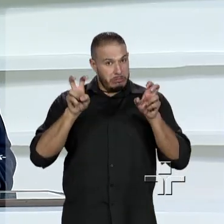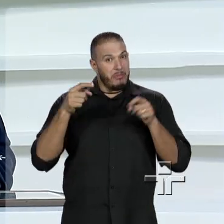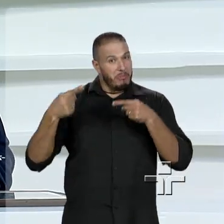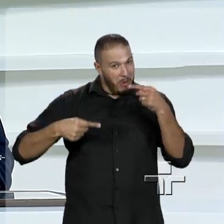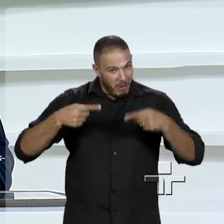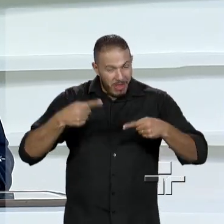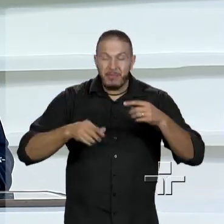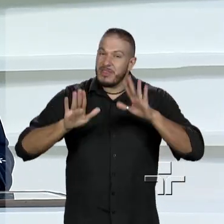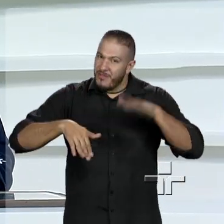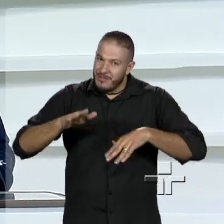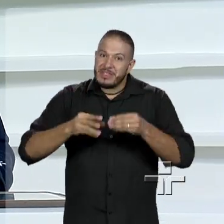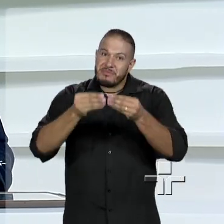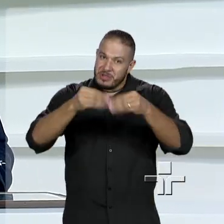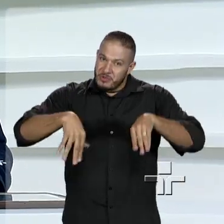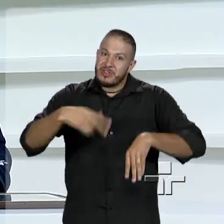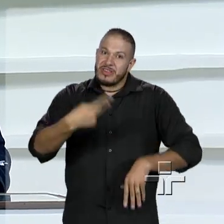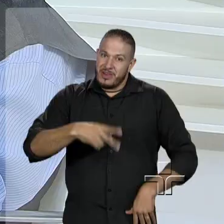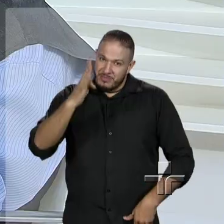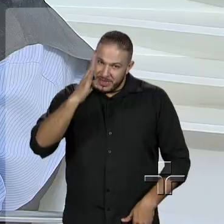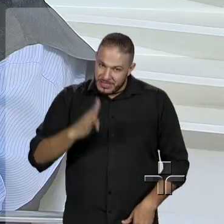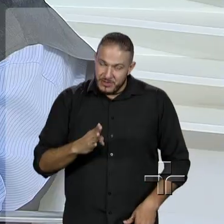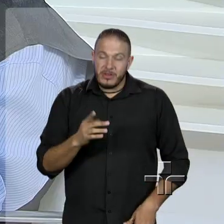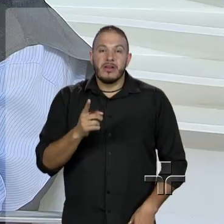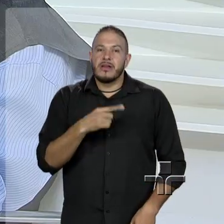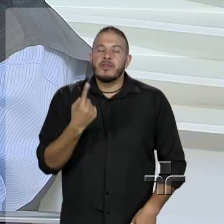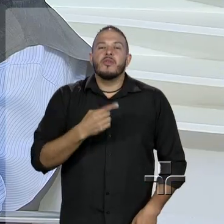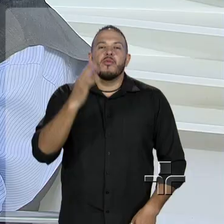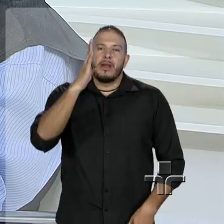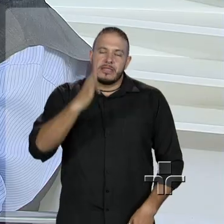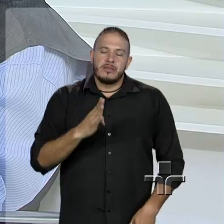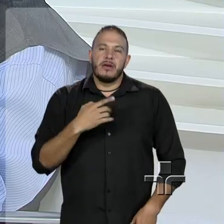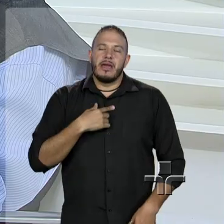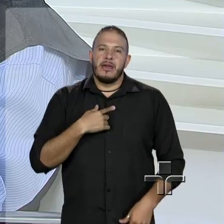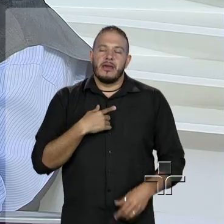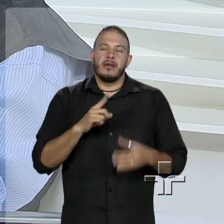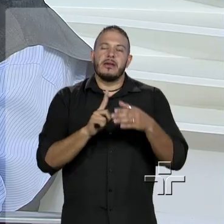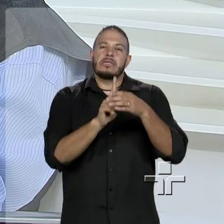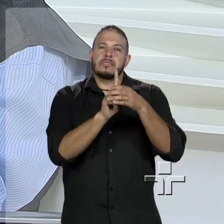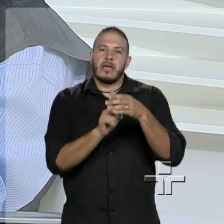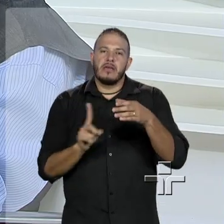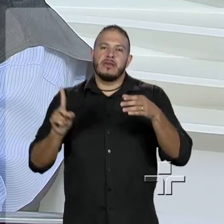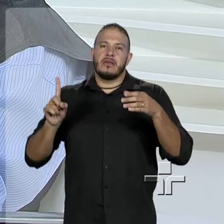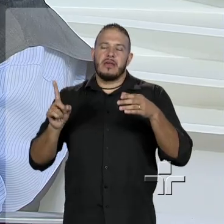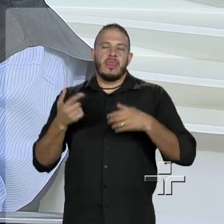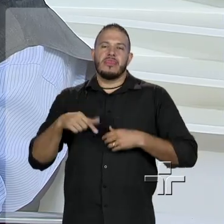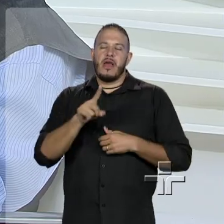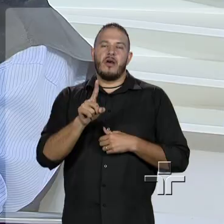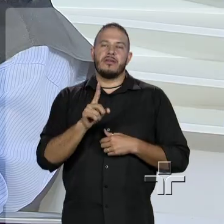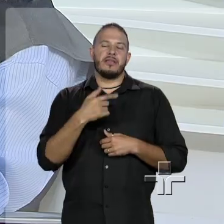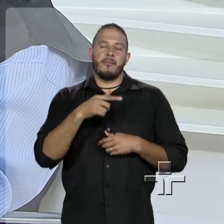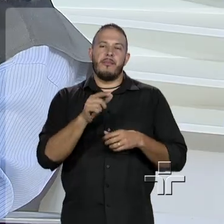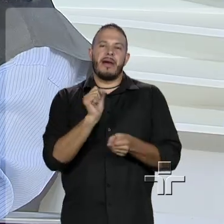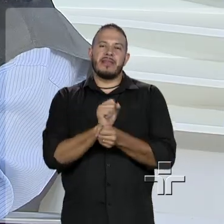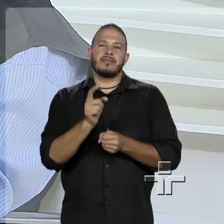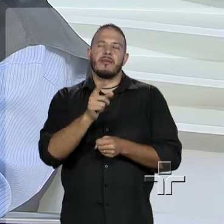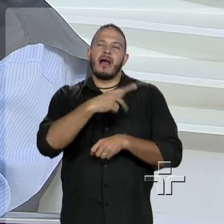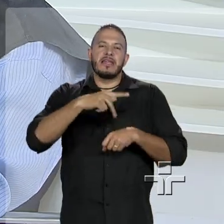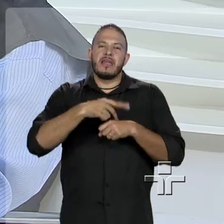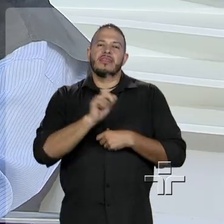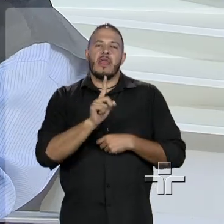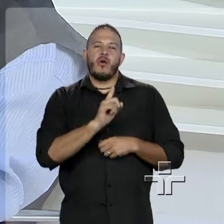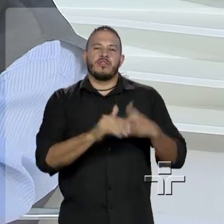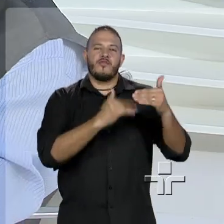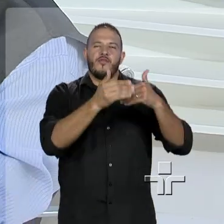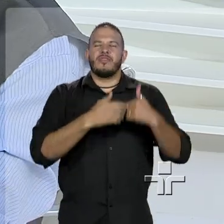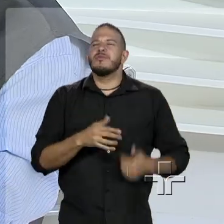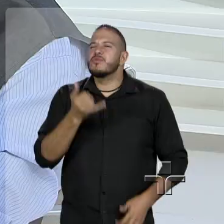prejudique bastante o Brasil, e o Brasil deixar de ser país não desenvolvido. Desculpe, isso aí não tem... Isso